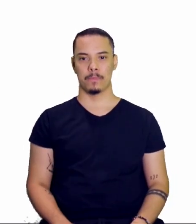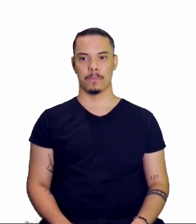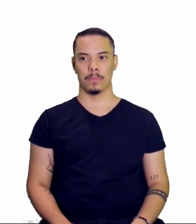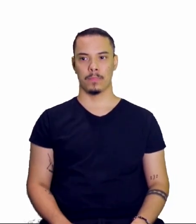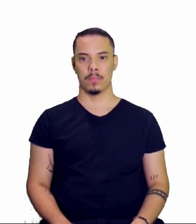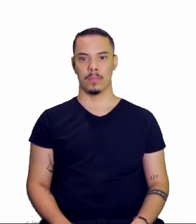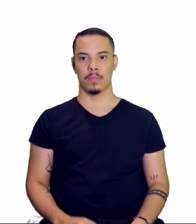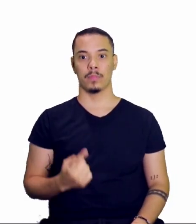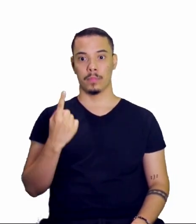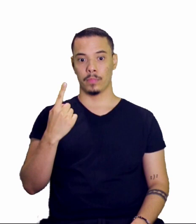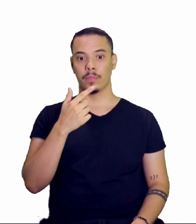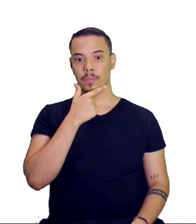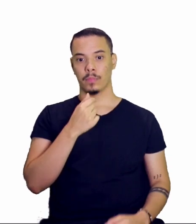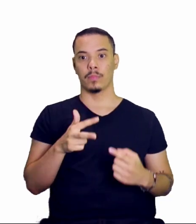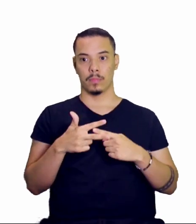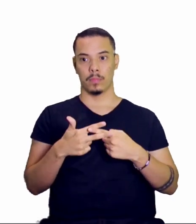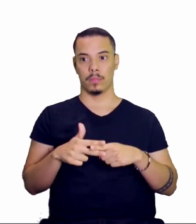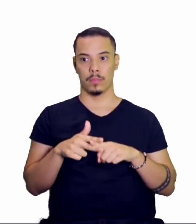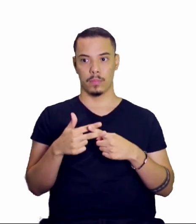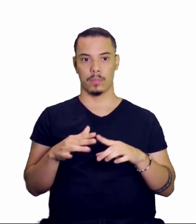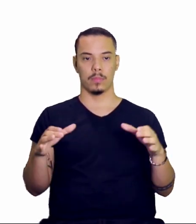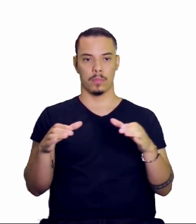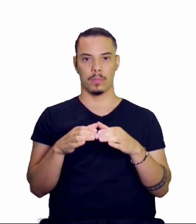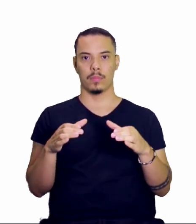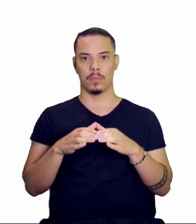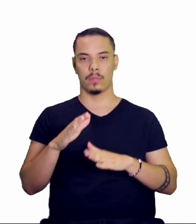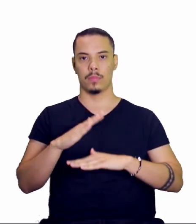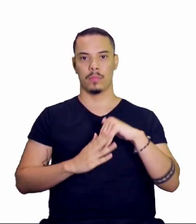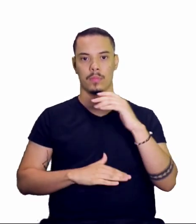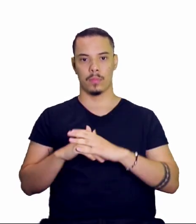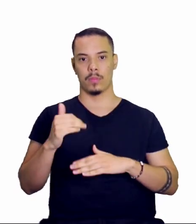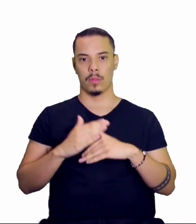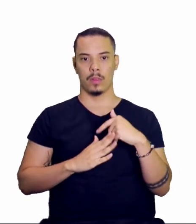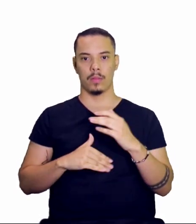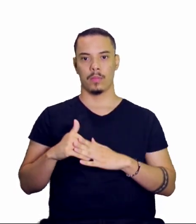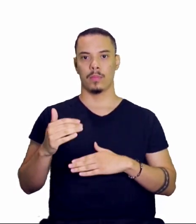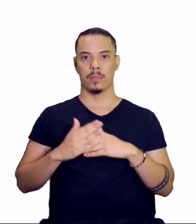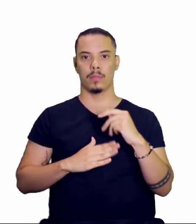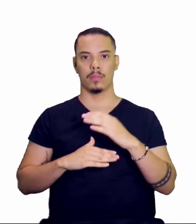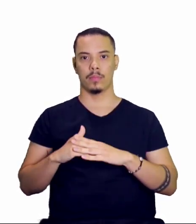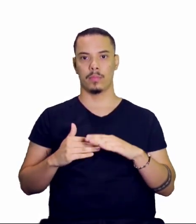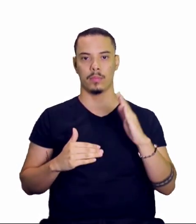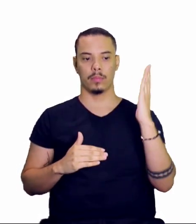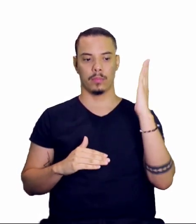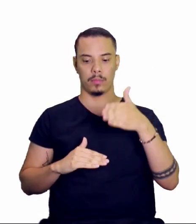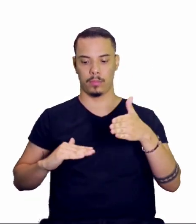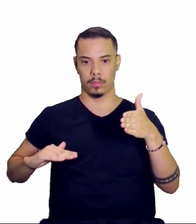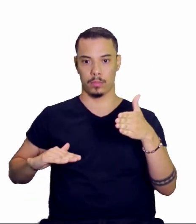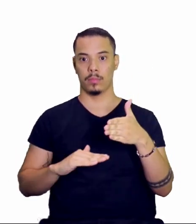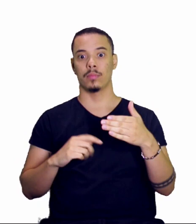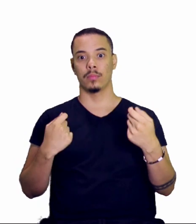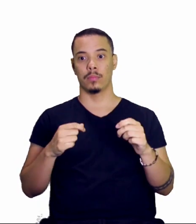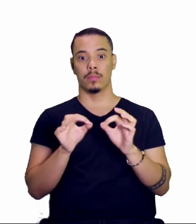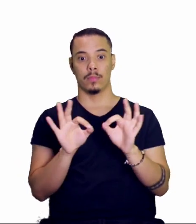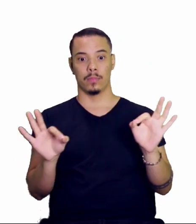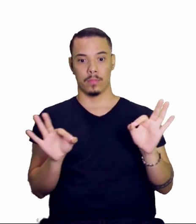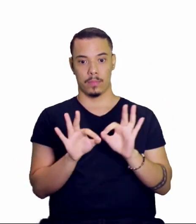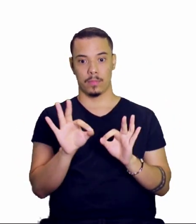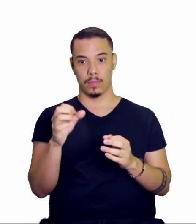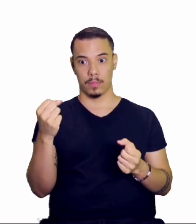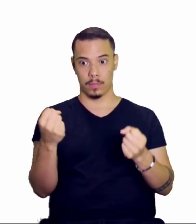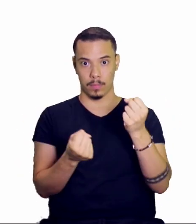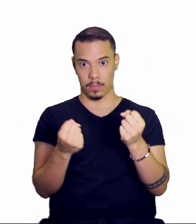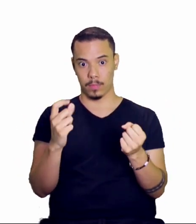Vamos ver ali, um mecânico de uma equipe de corrida necessita que as seguintes medidas sejam realizadas em um carro e